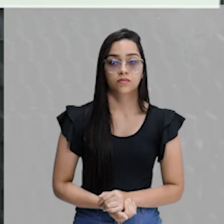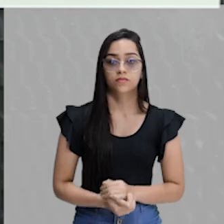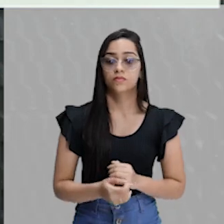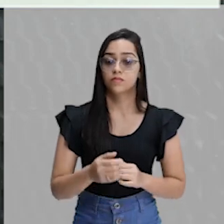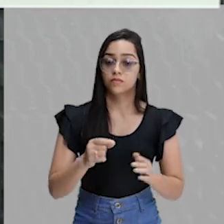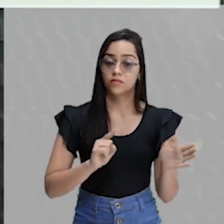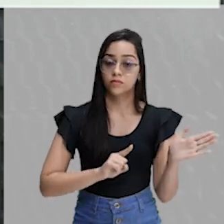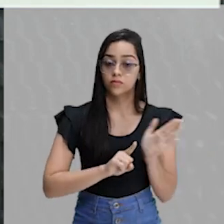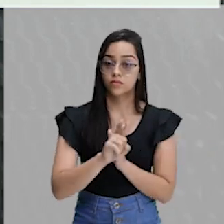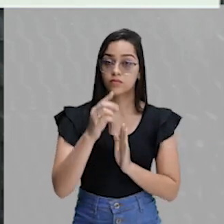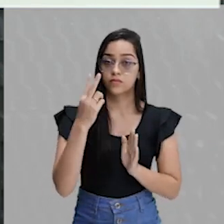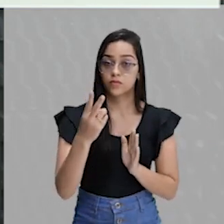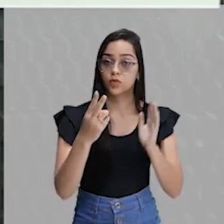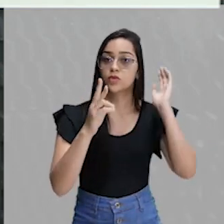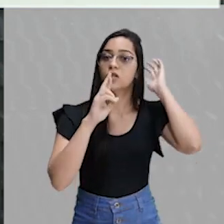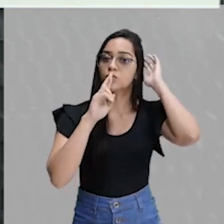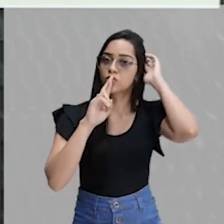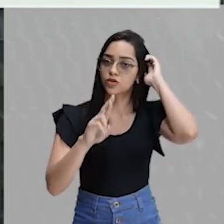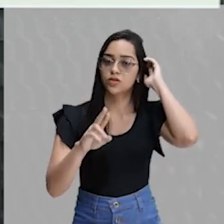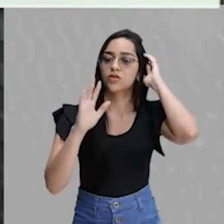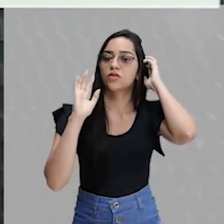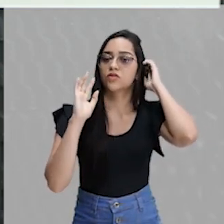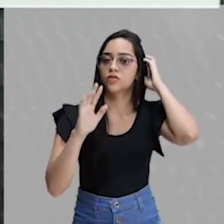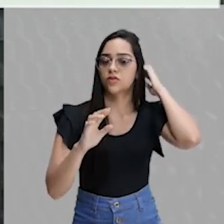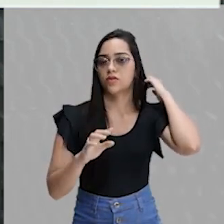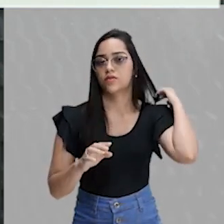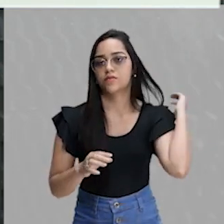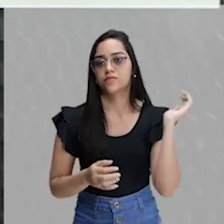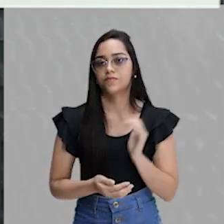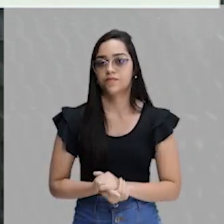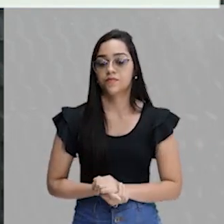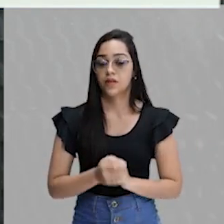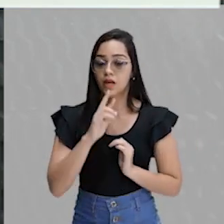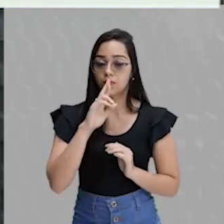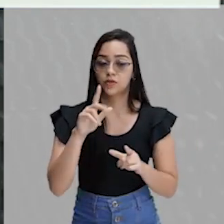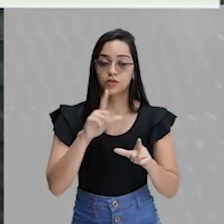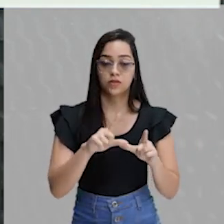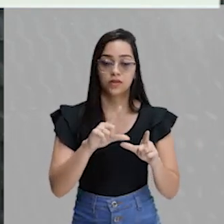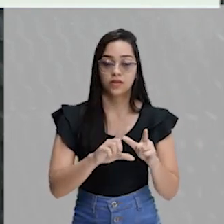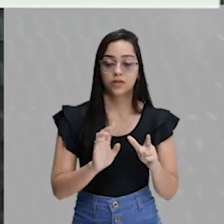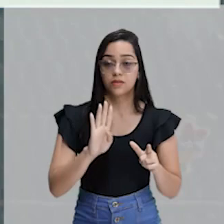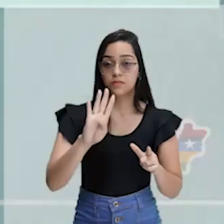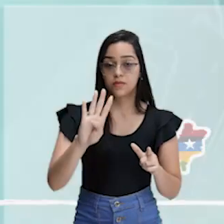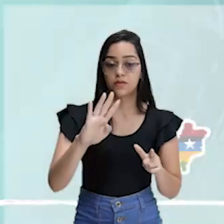Questão 2, respondida, né? Resposta letra B.